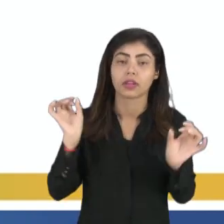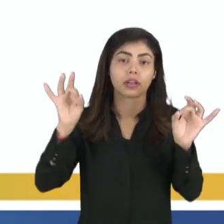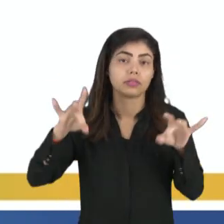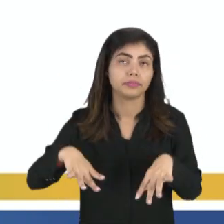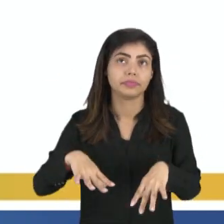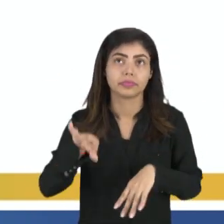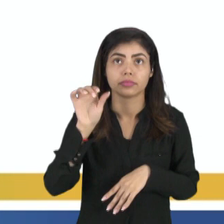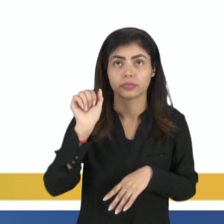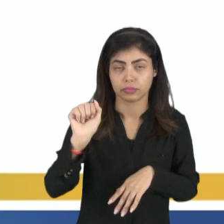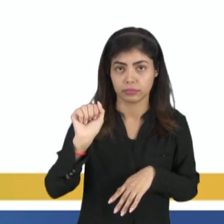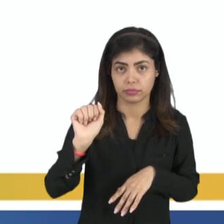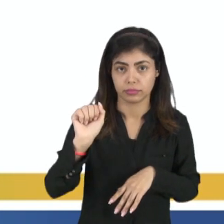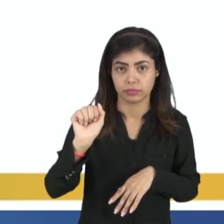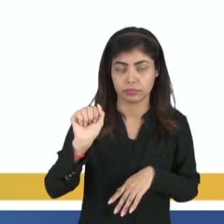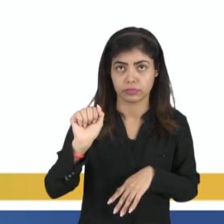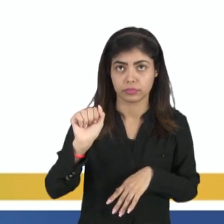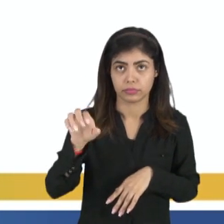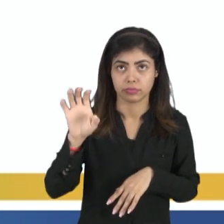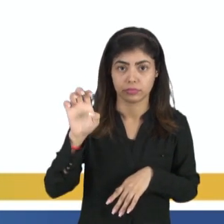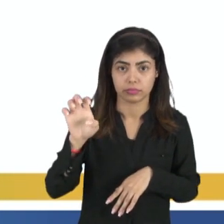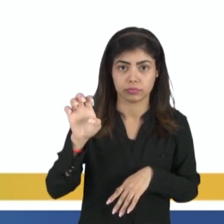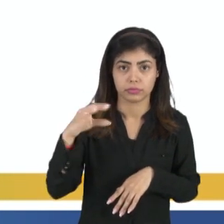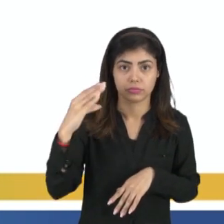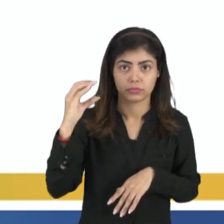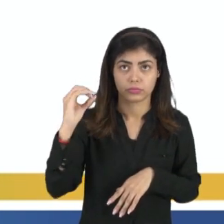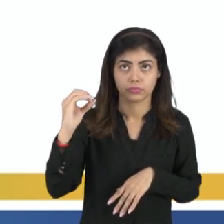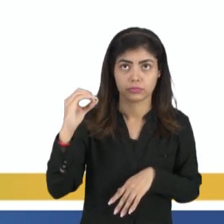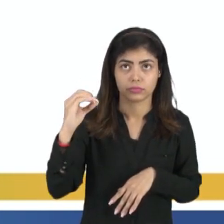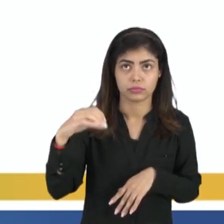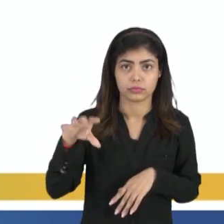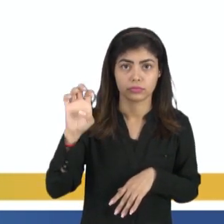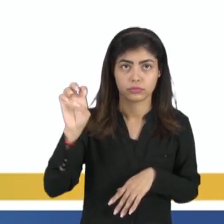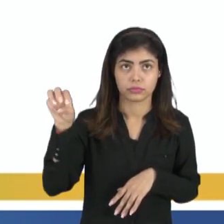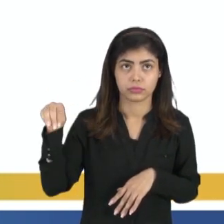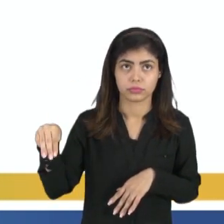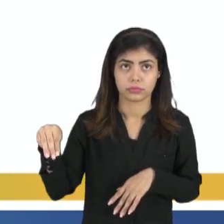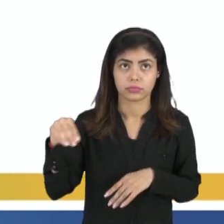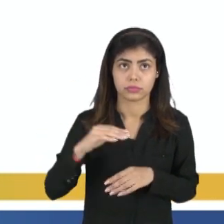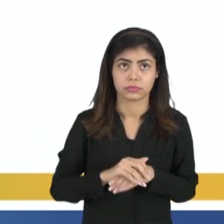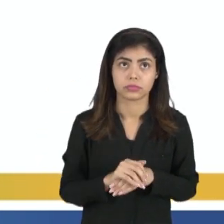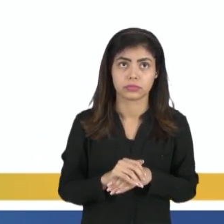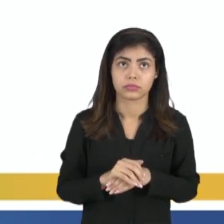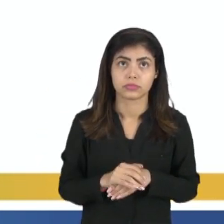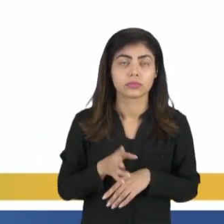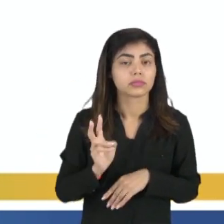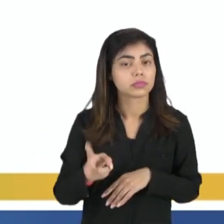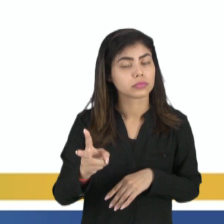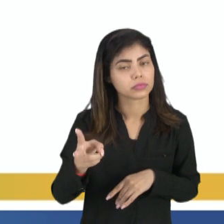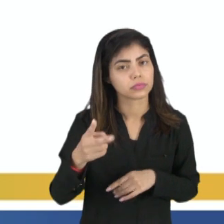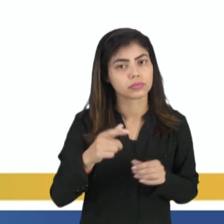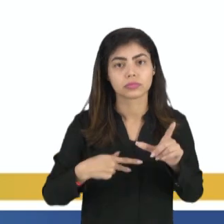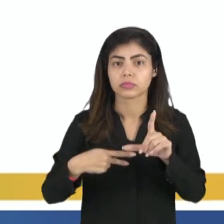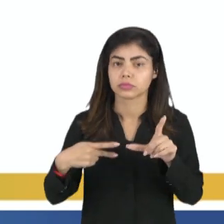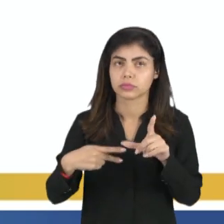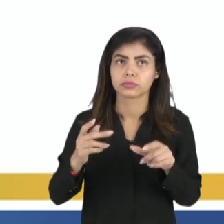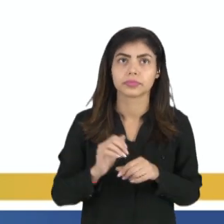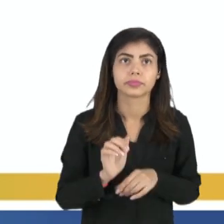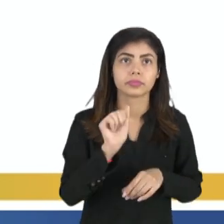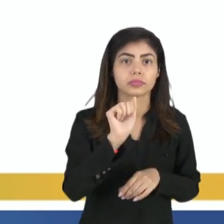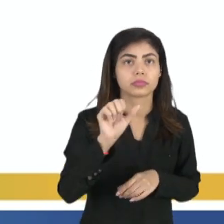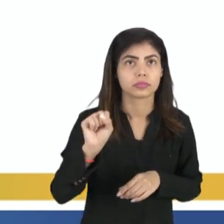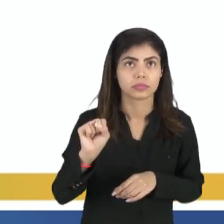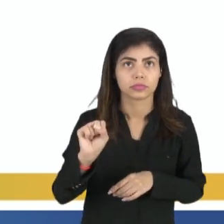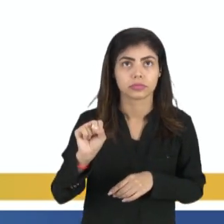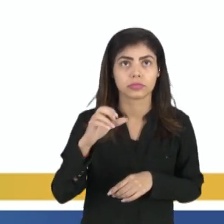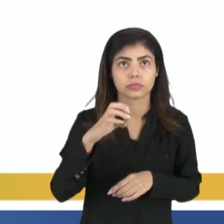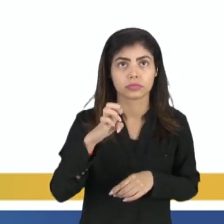Se terminarem em a e o em e seus respectivos portais